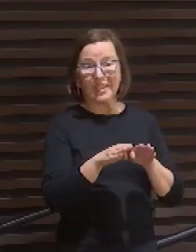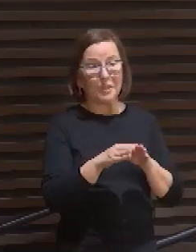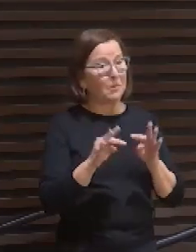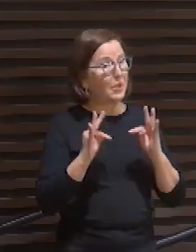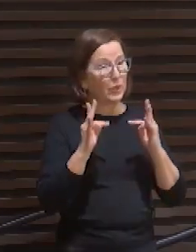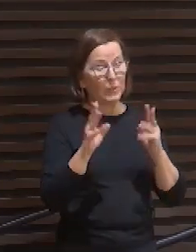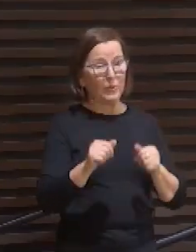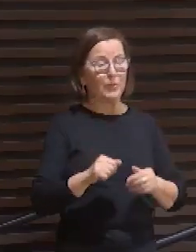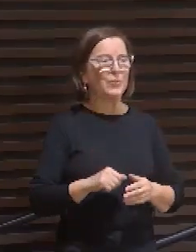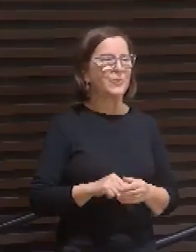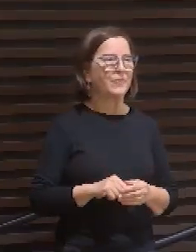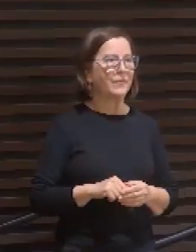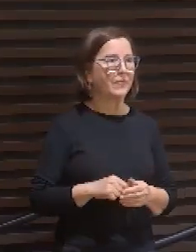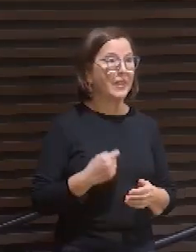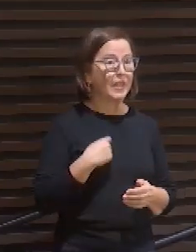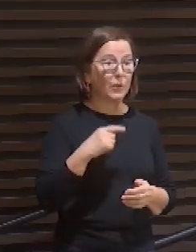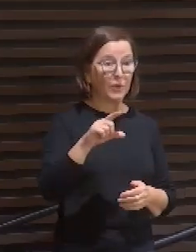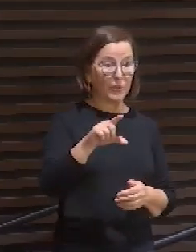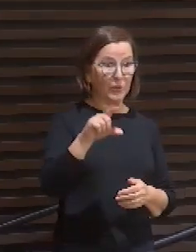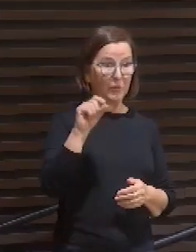E eu descobri,